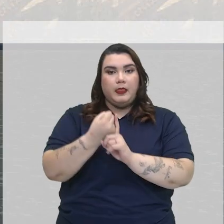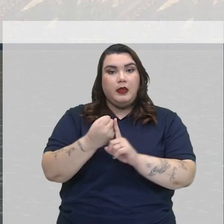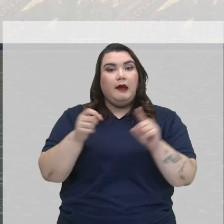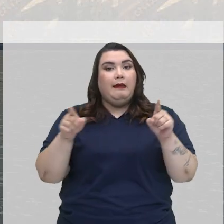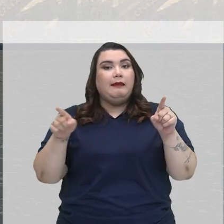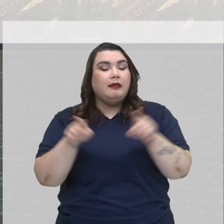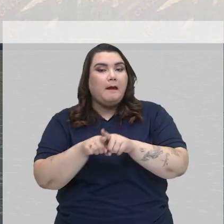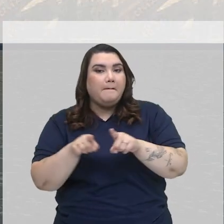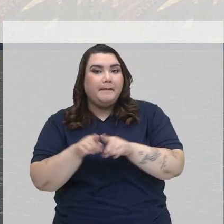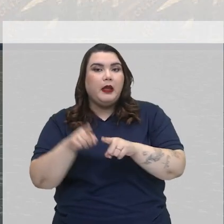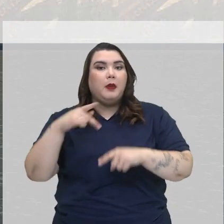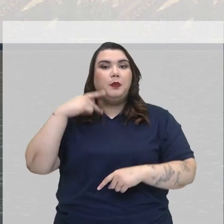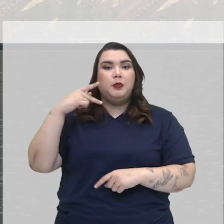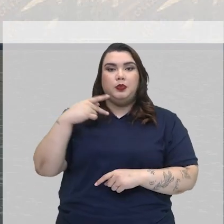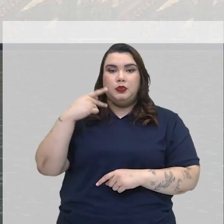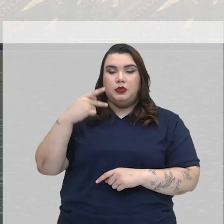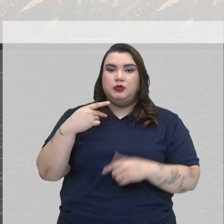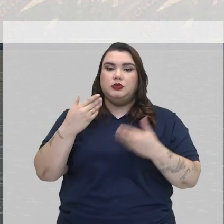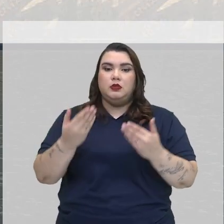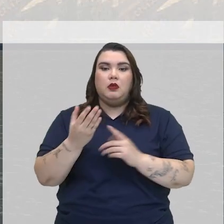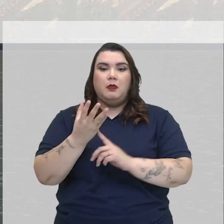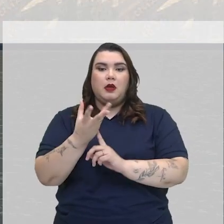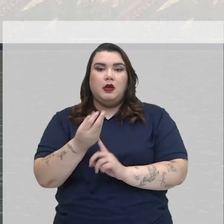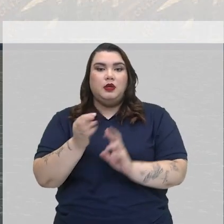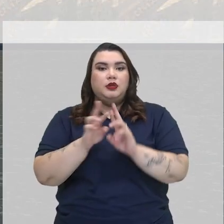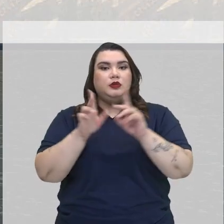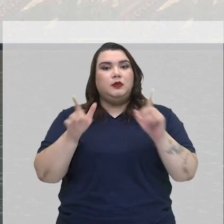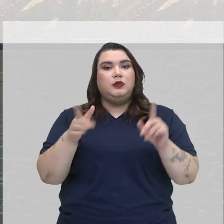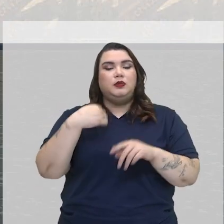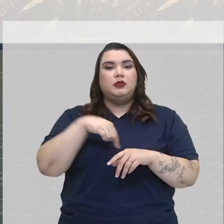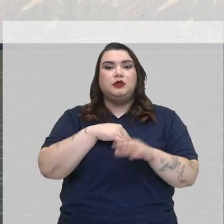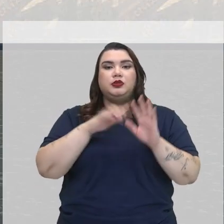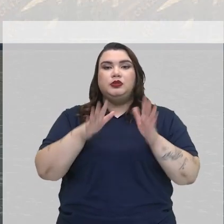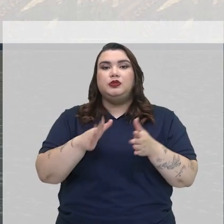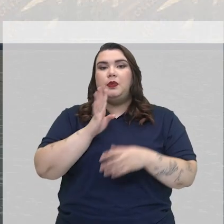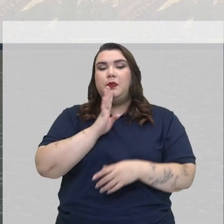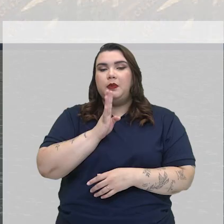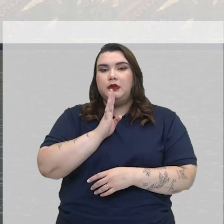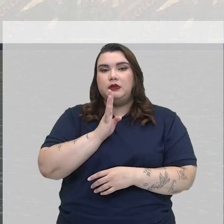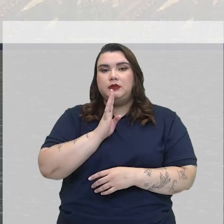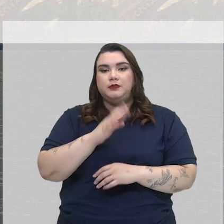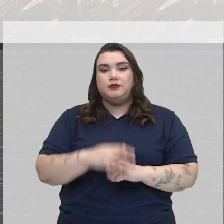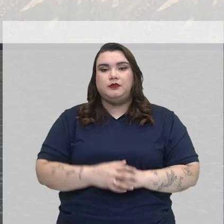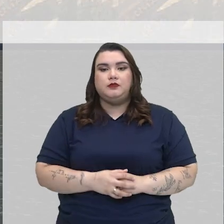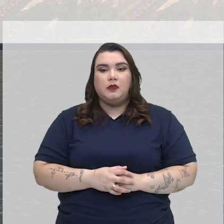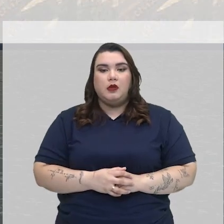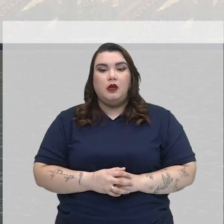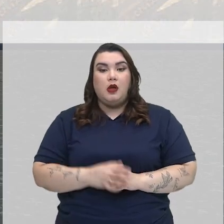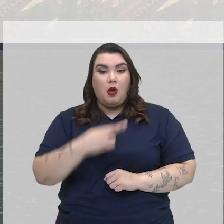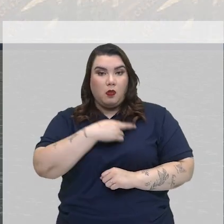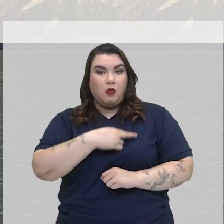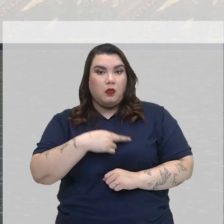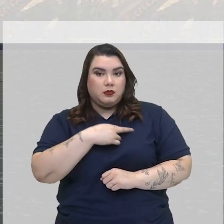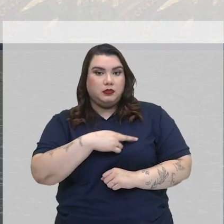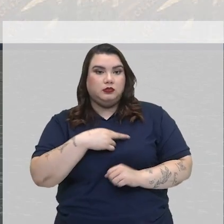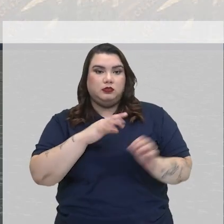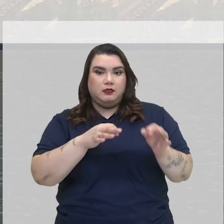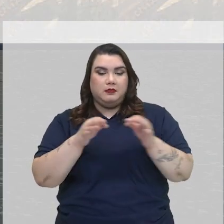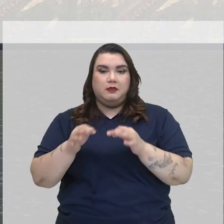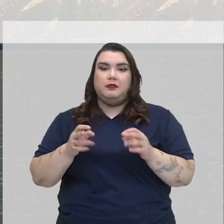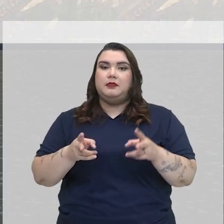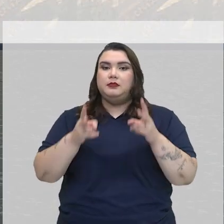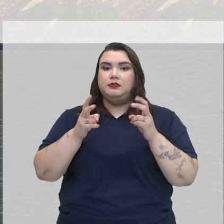artística totalmente diferente daquilo que a gente viu até agora. Baseada aí, temos aqui o romantismo, a gente vê essa idealização,